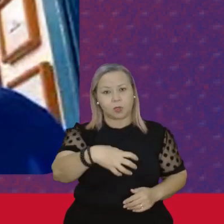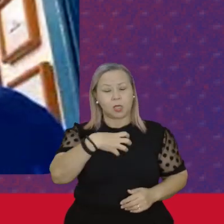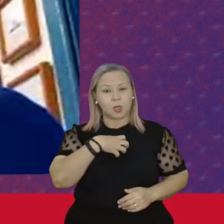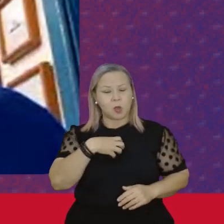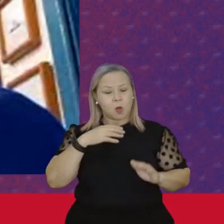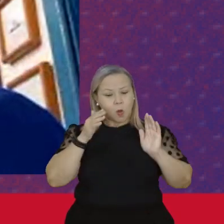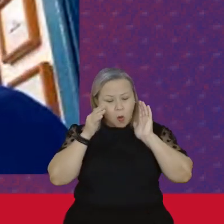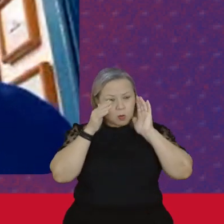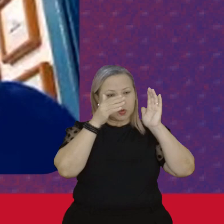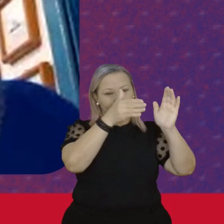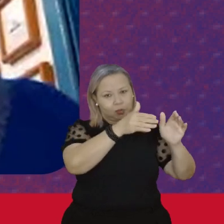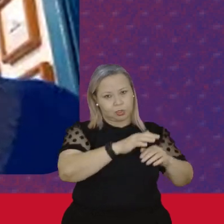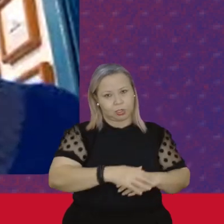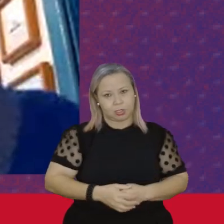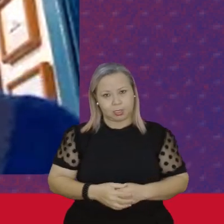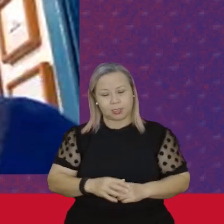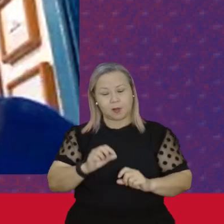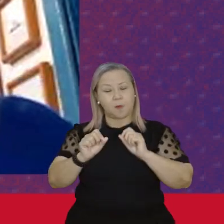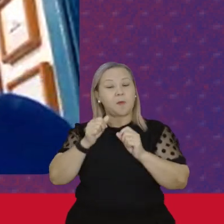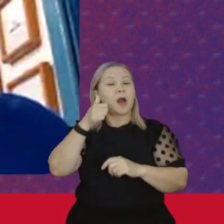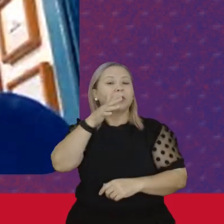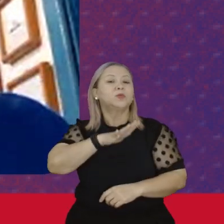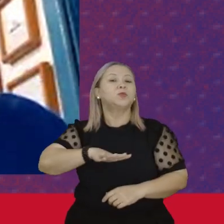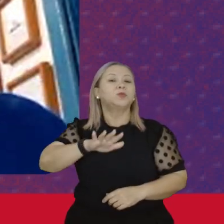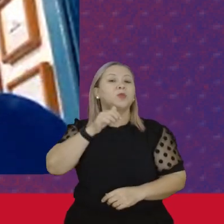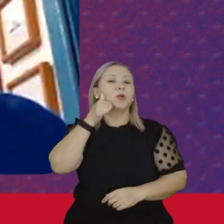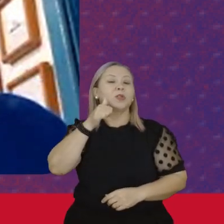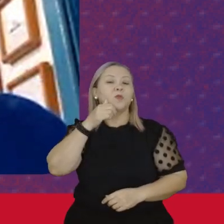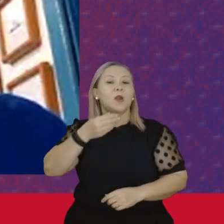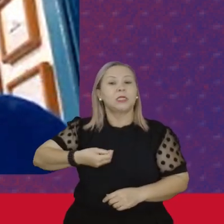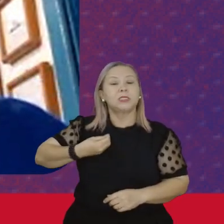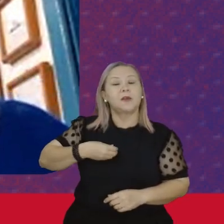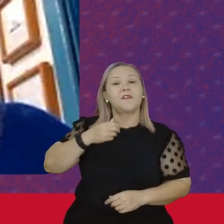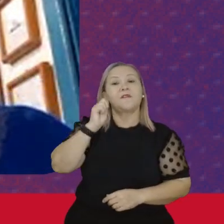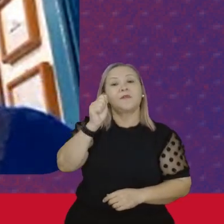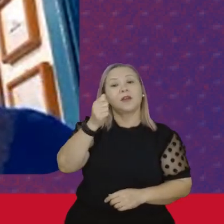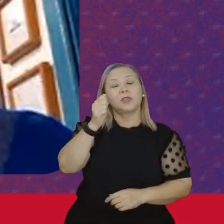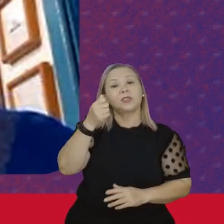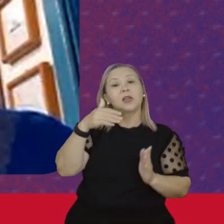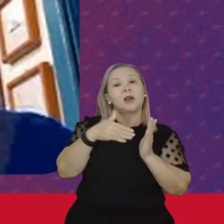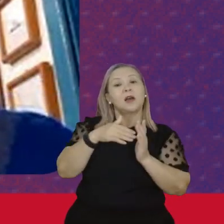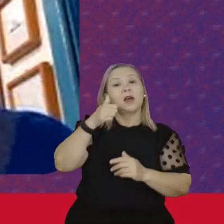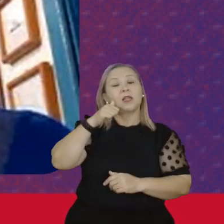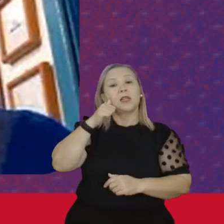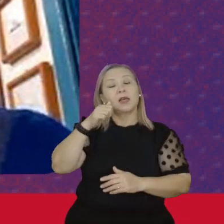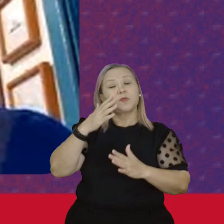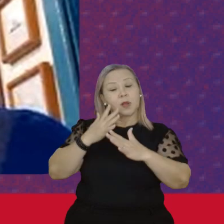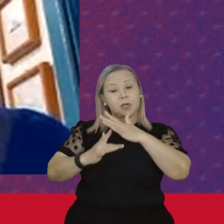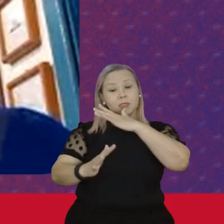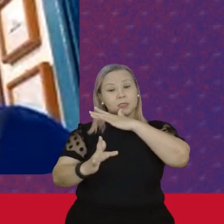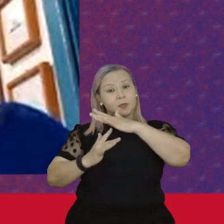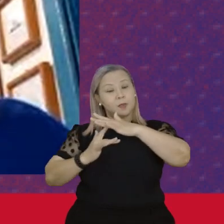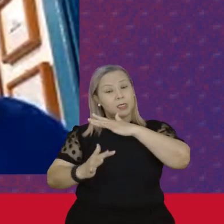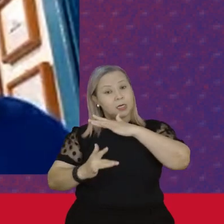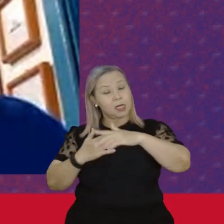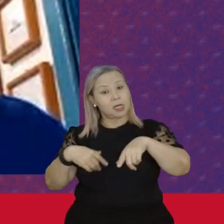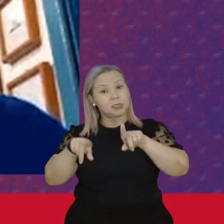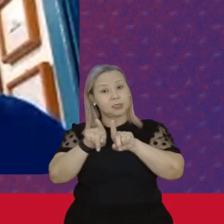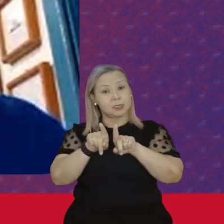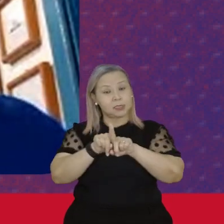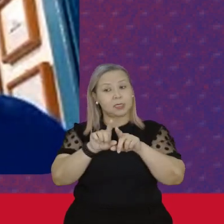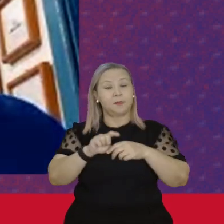dignas para as mulheres que vivem na Argentina e até as mulheres imigrantes também,